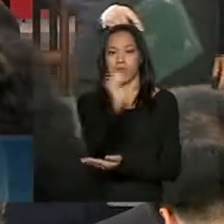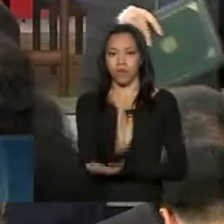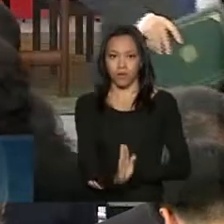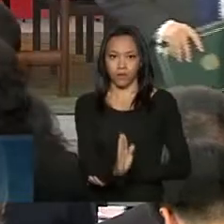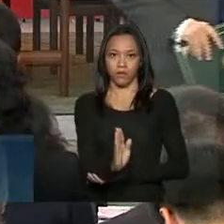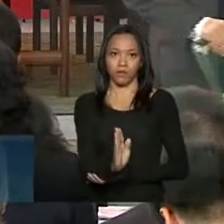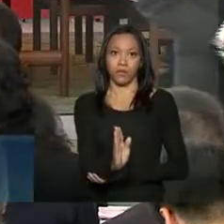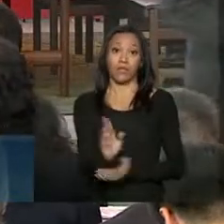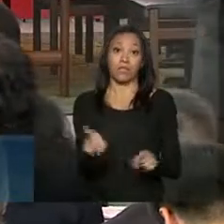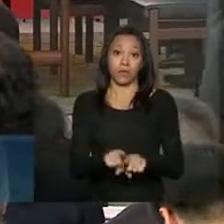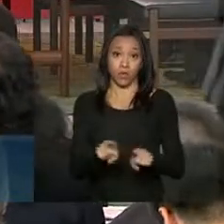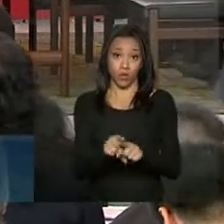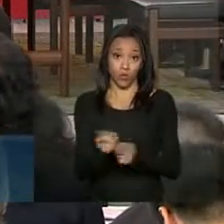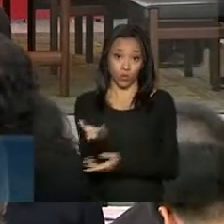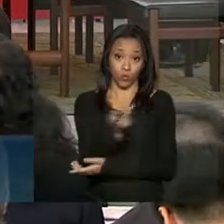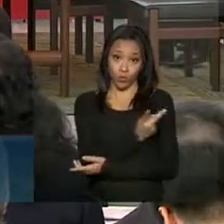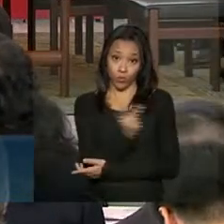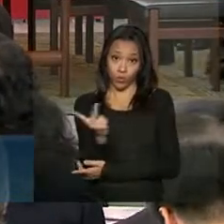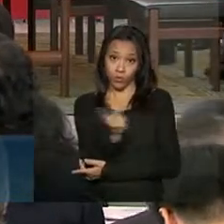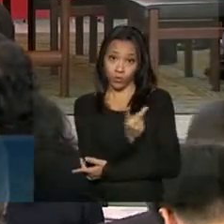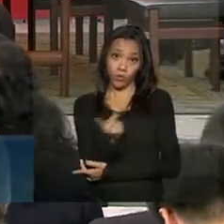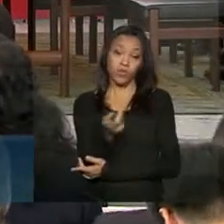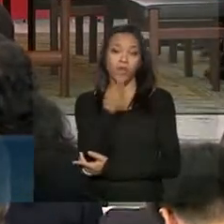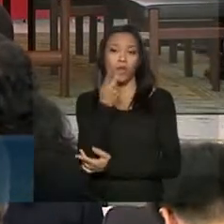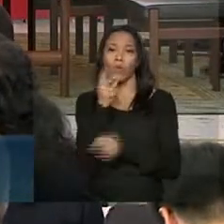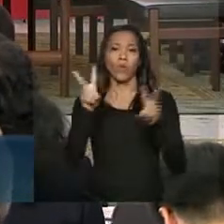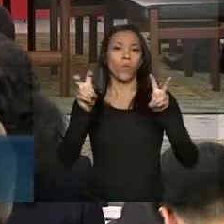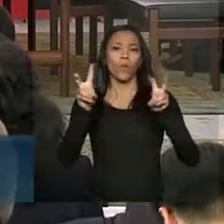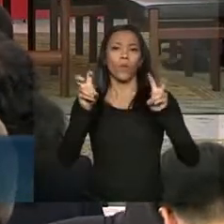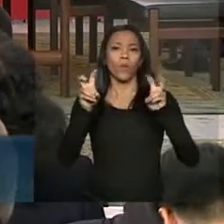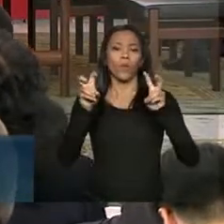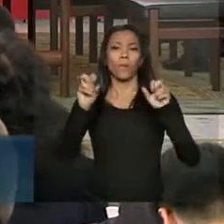E declaração conjunta sobre mudanças climáticas. Li